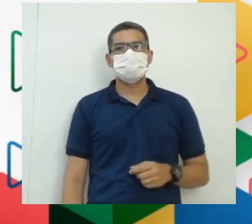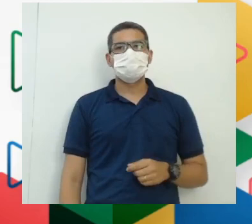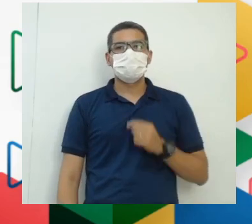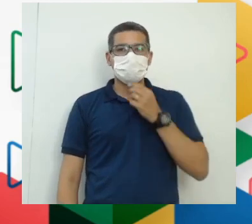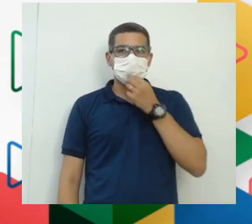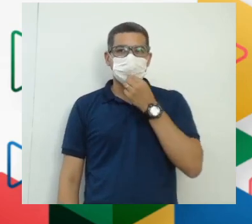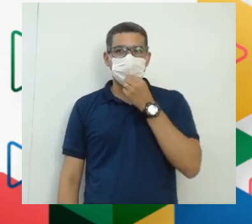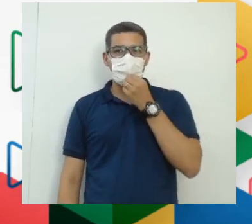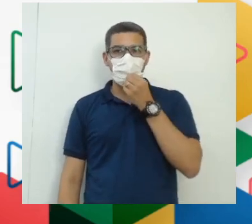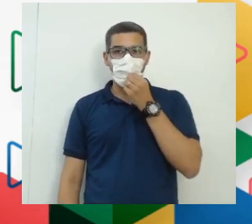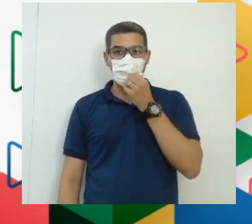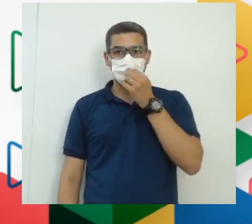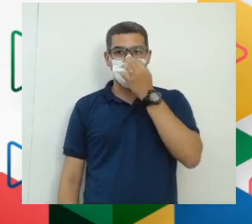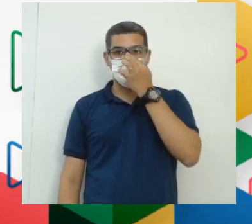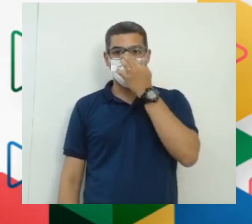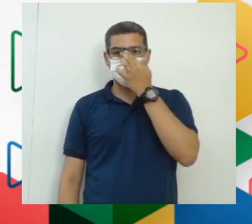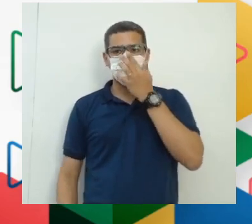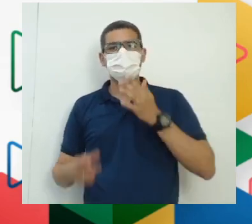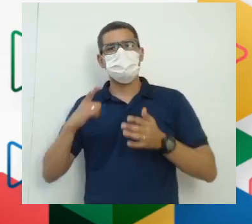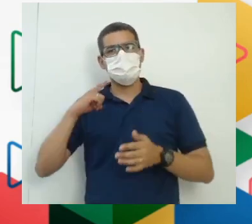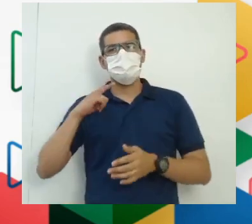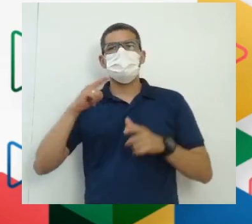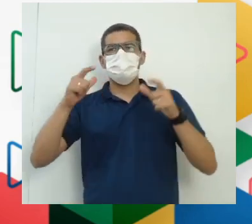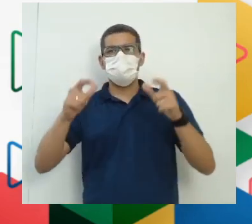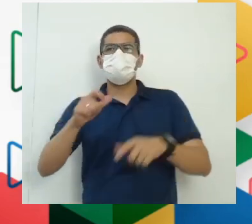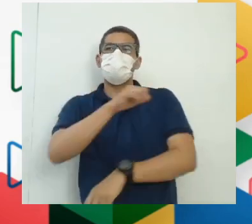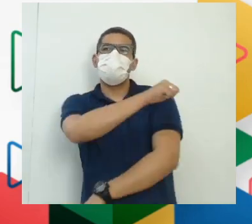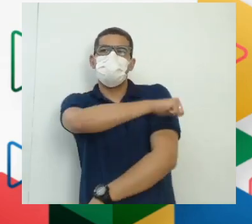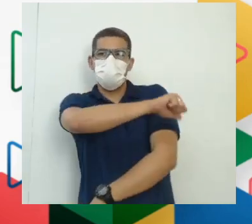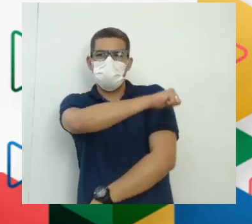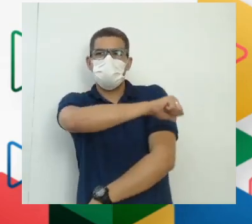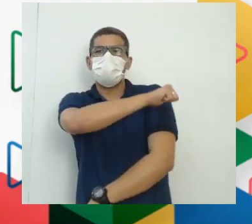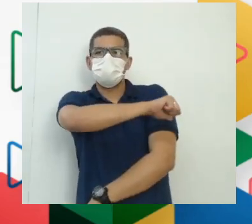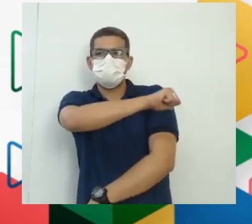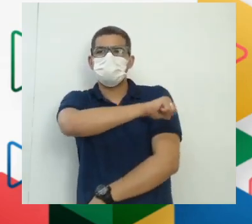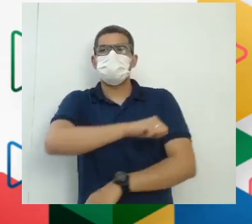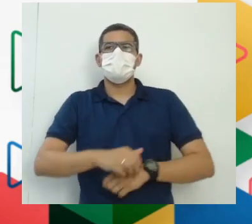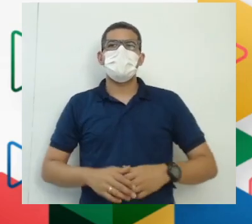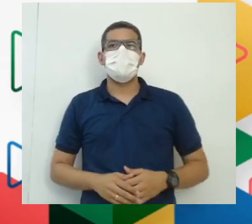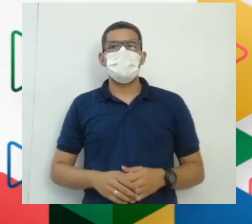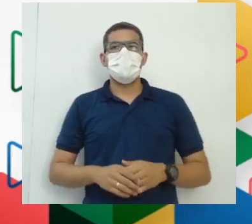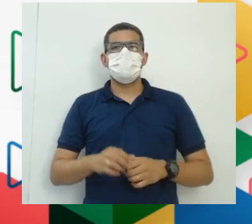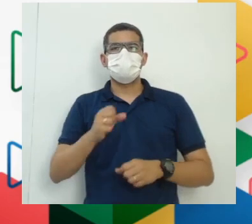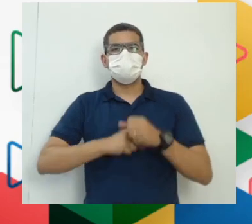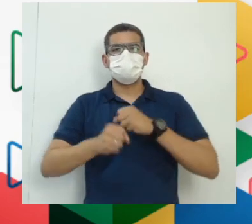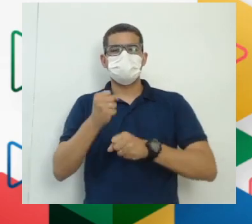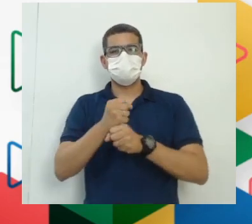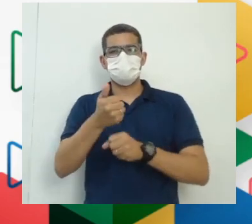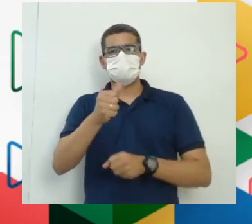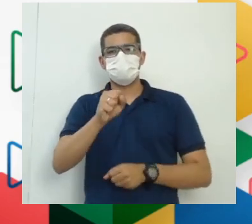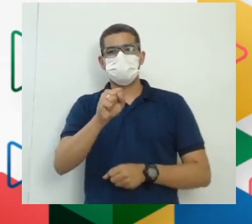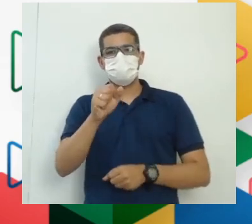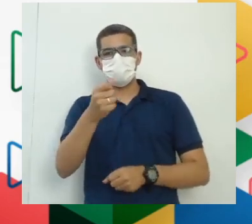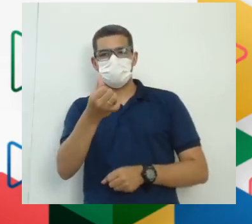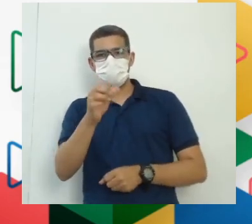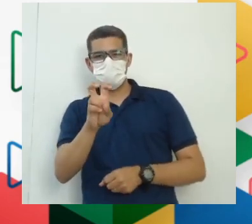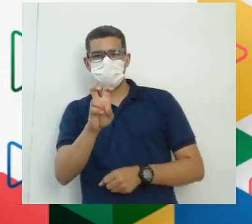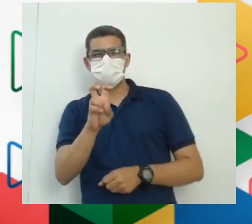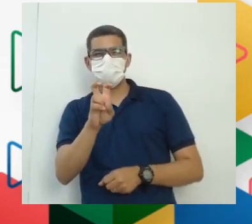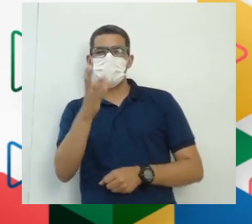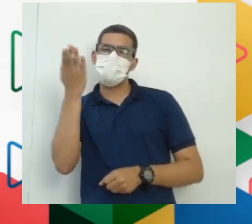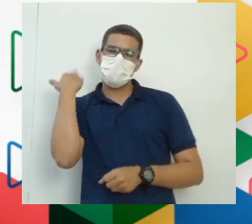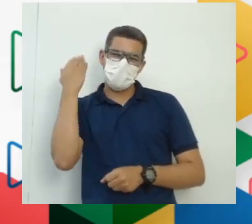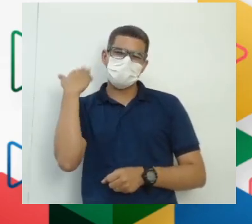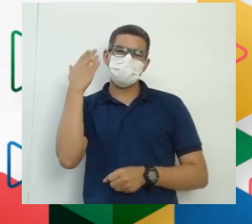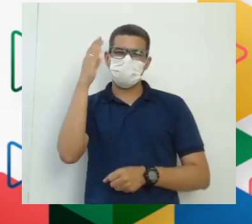ó. Foto da fazenda Quiriti, no Rio de Janeiro, em 1865. E aí ele pergunta, Essa rara imagem do Brasil do